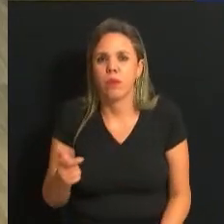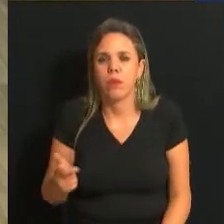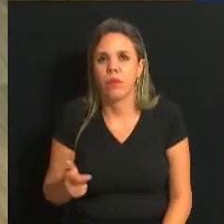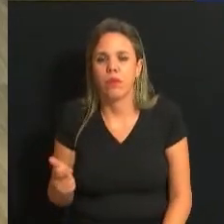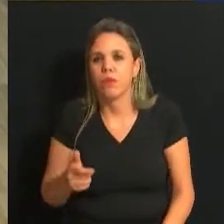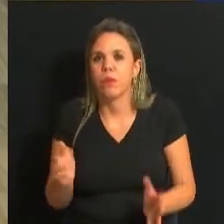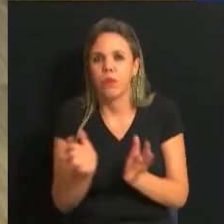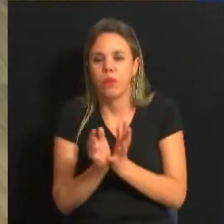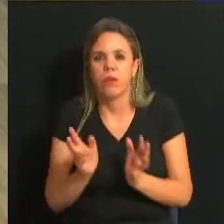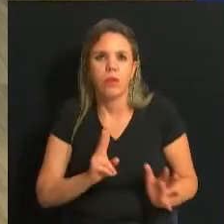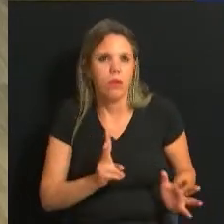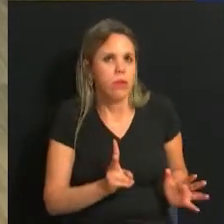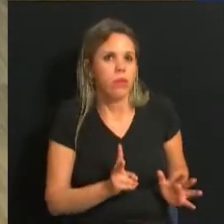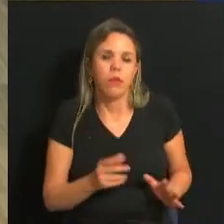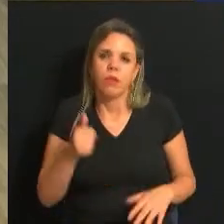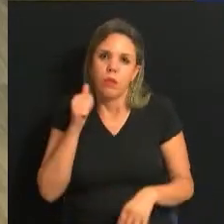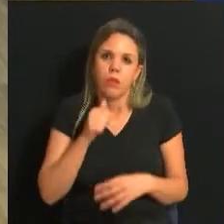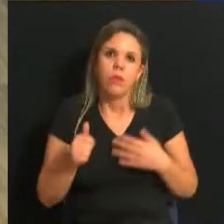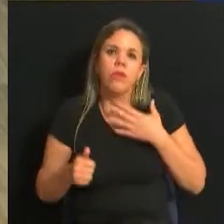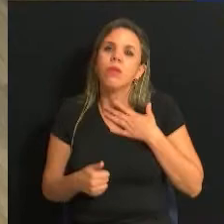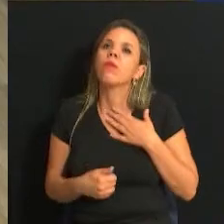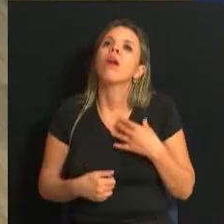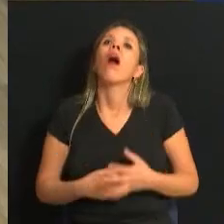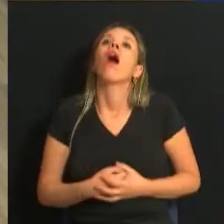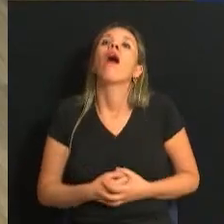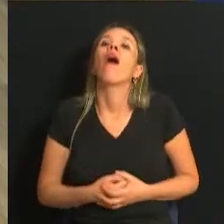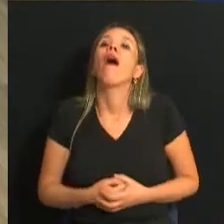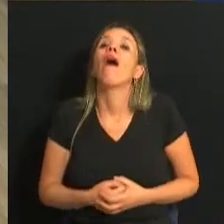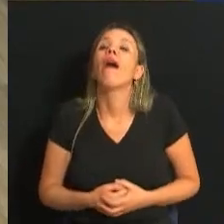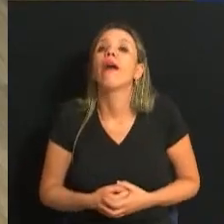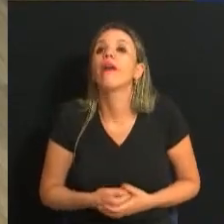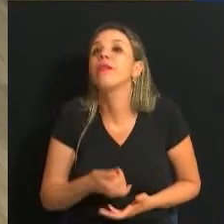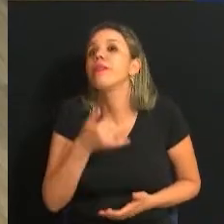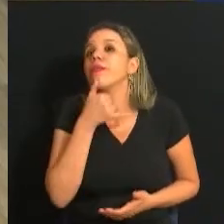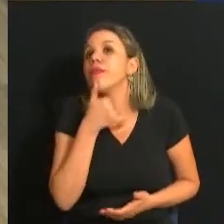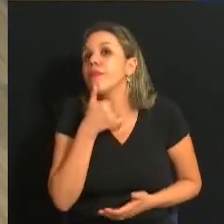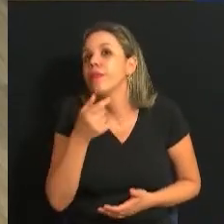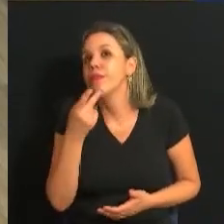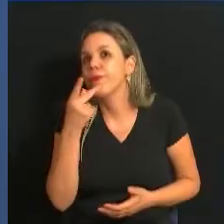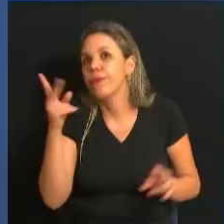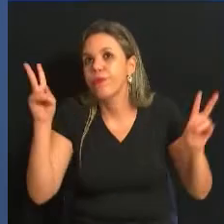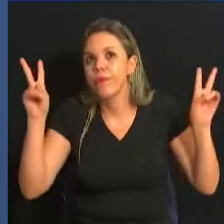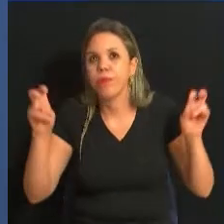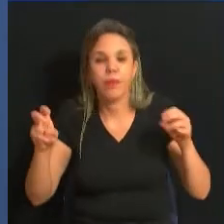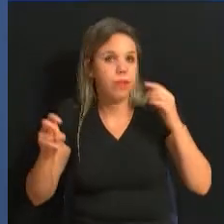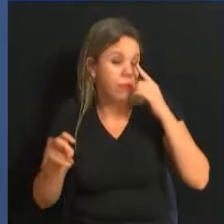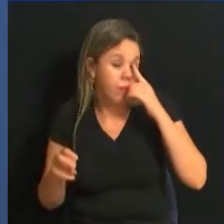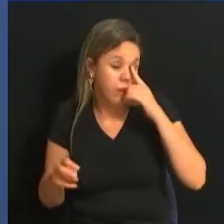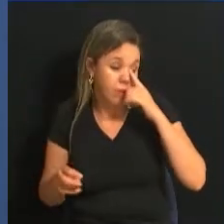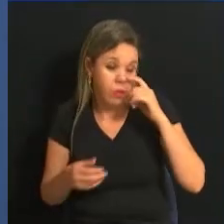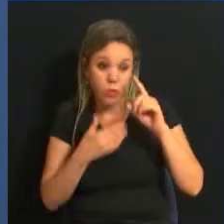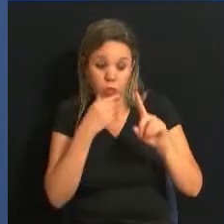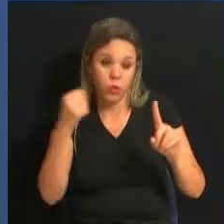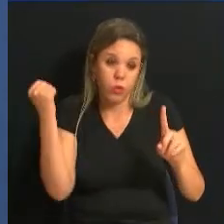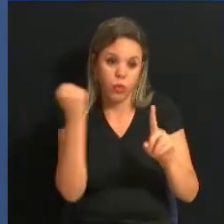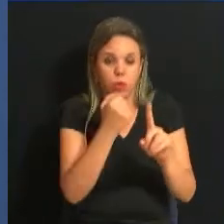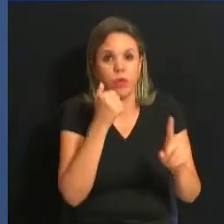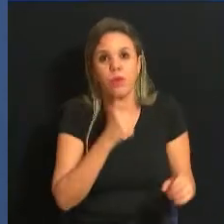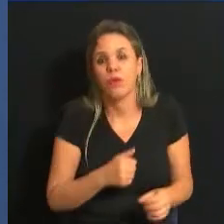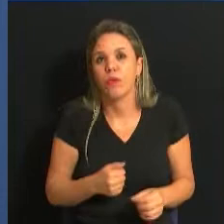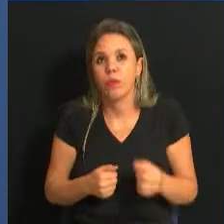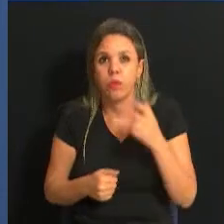Comissão Permanente da Mulher. É uma reunião que, infelizmente, falou aí sobre feminicídios e outros